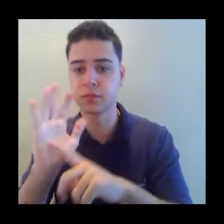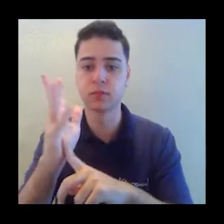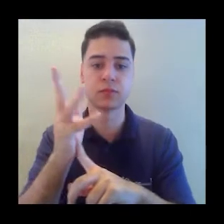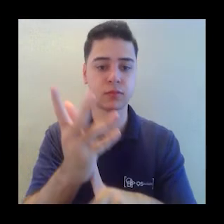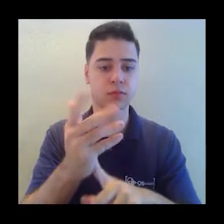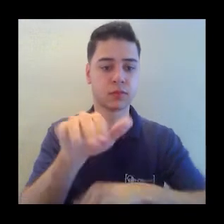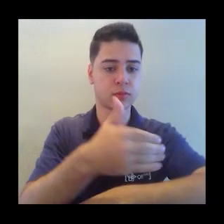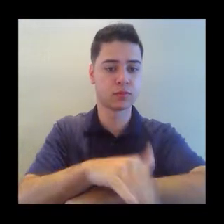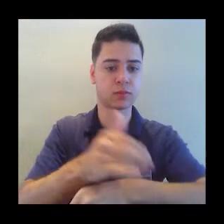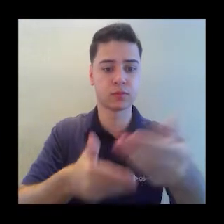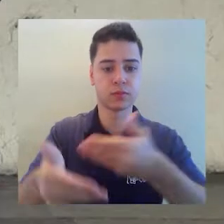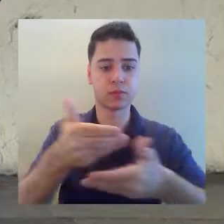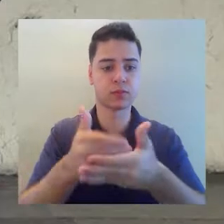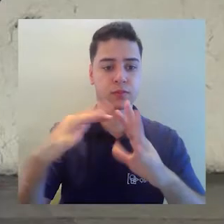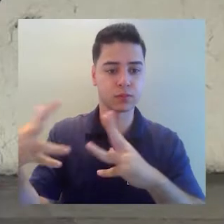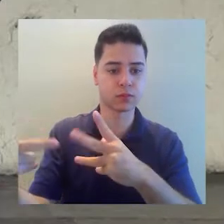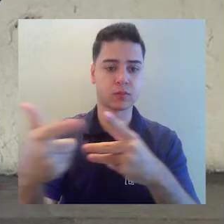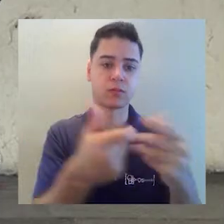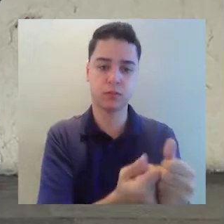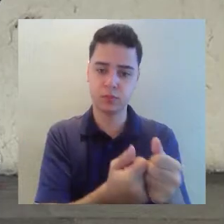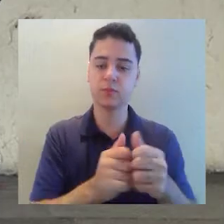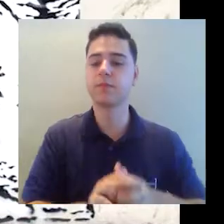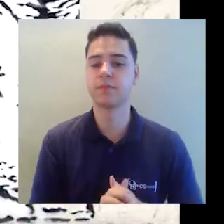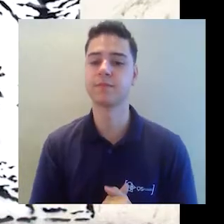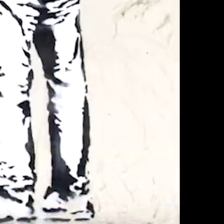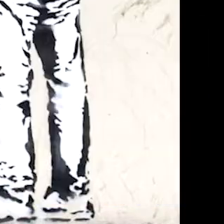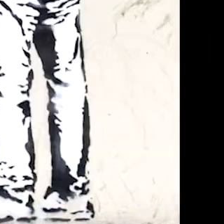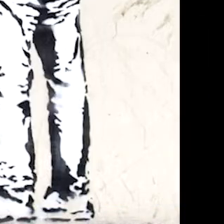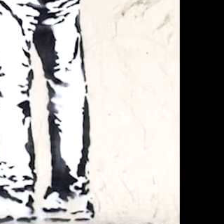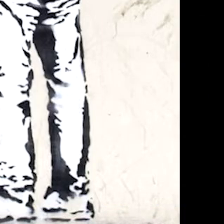de rua em uma forma de expressão artística mais duradoura.